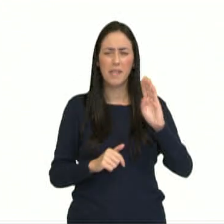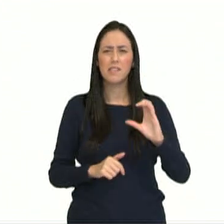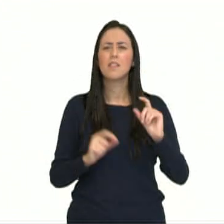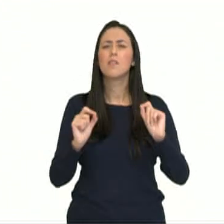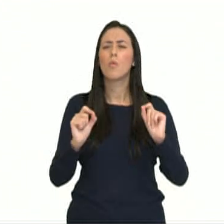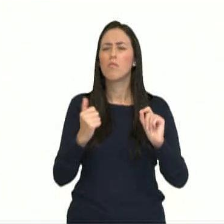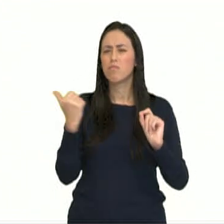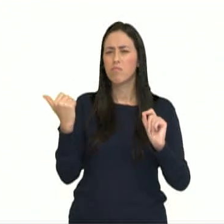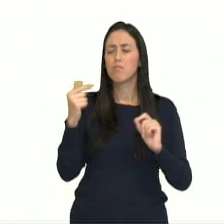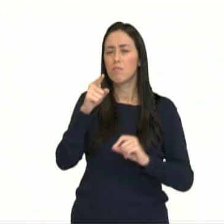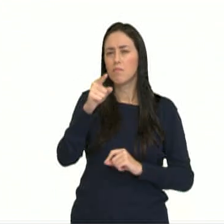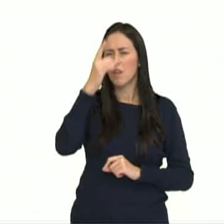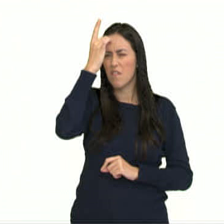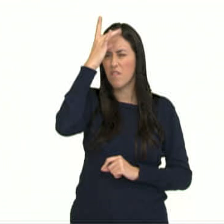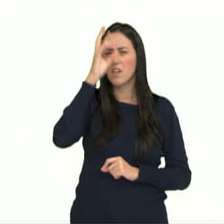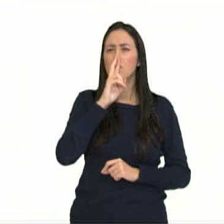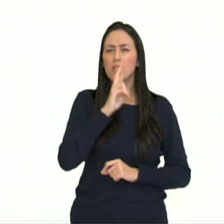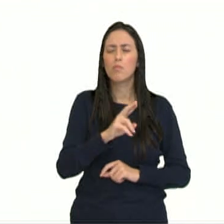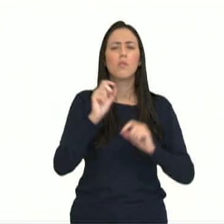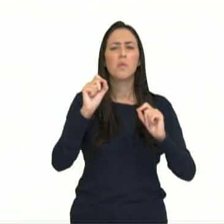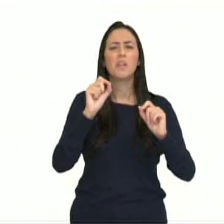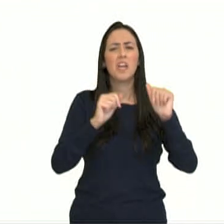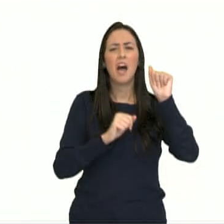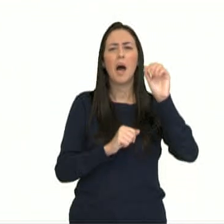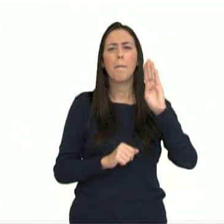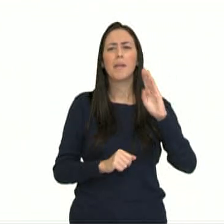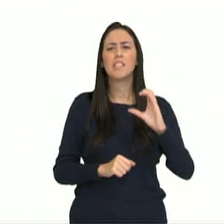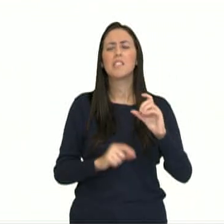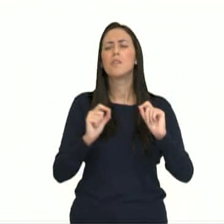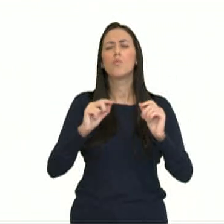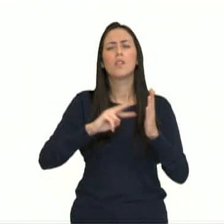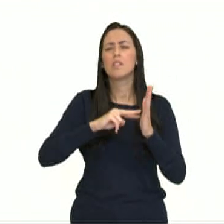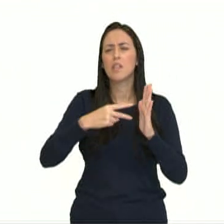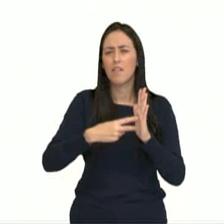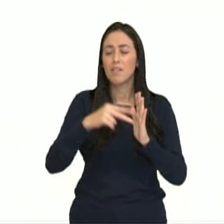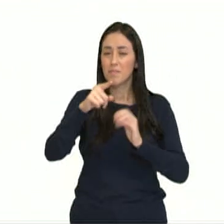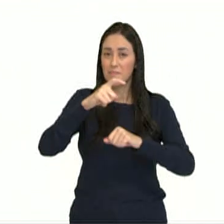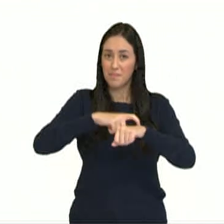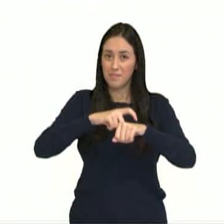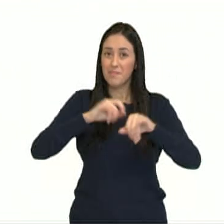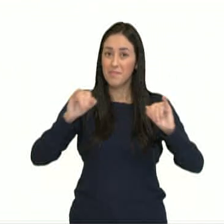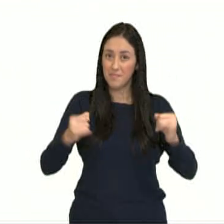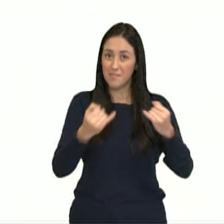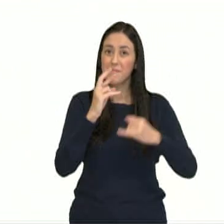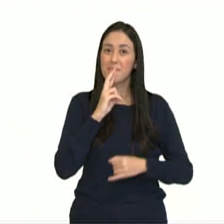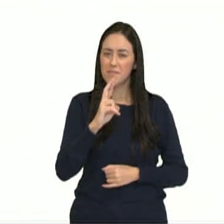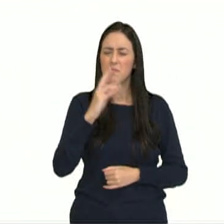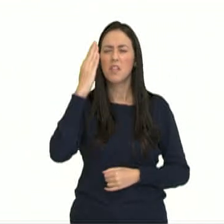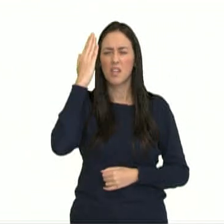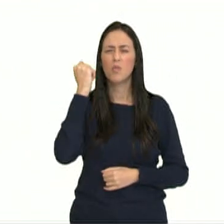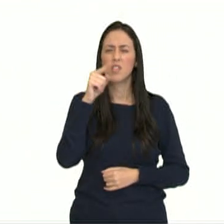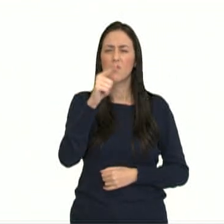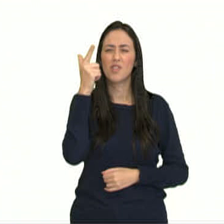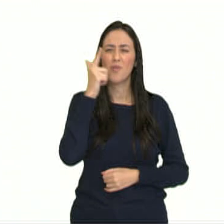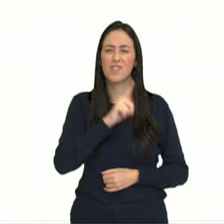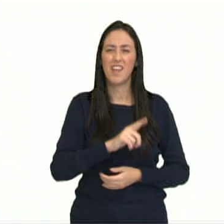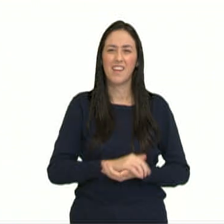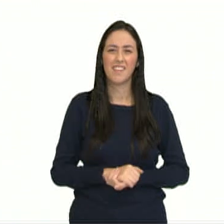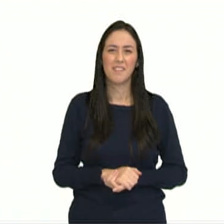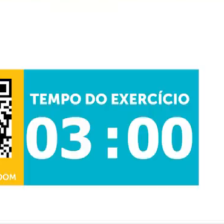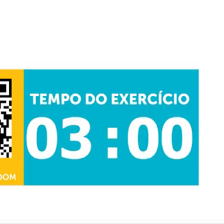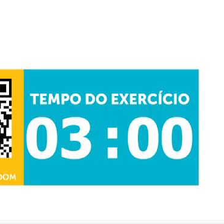para você fazer. Você vai dizer o que é nascente, o que é a foz, o que é o divisor de água. O tempo vai aparecer na tela e eu tenho certeza que você dá conta. Vai